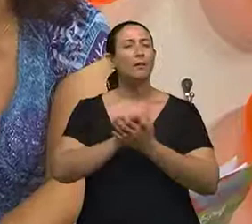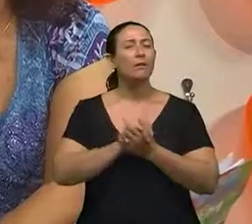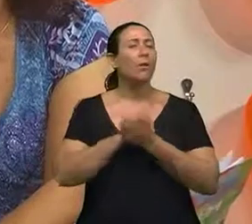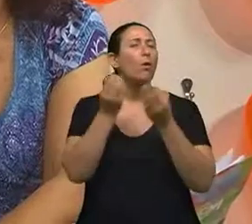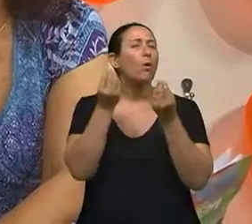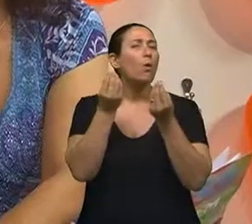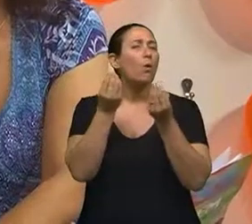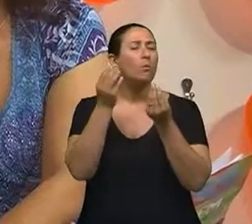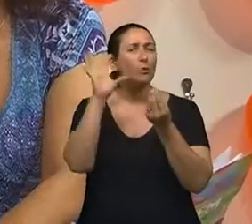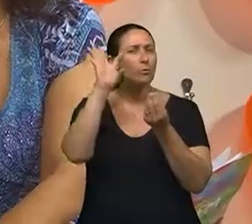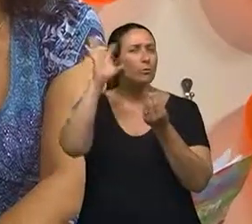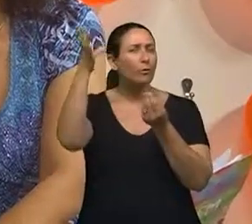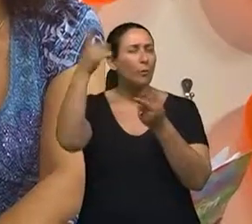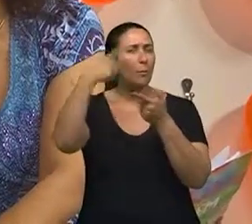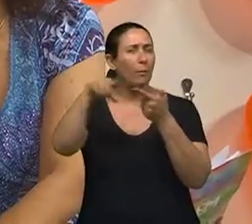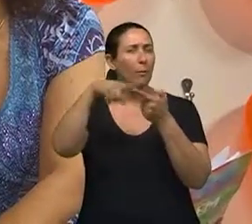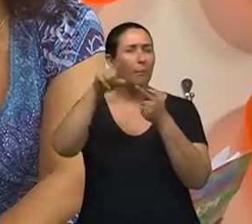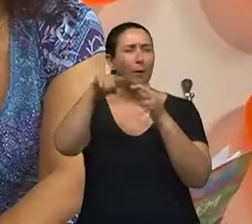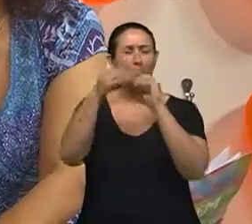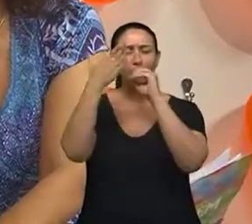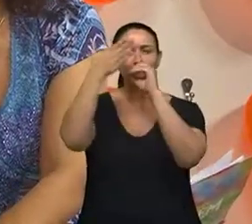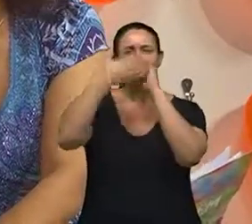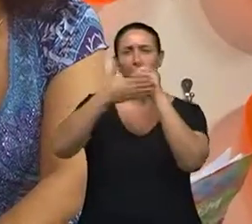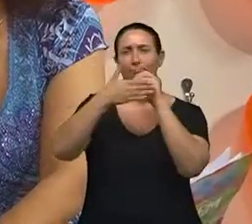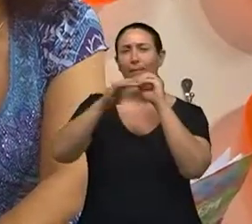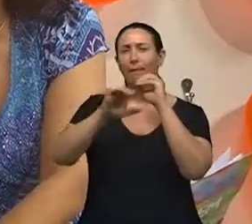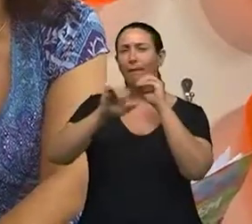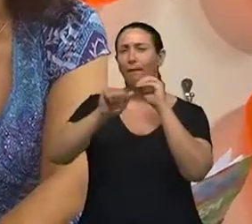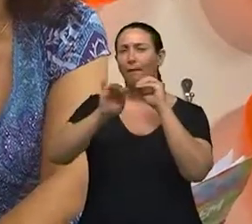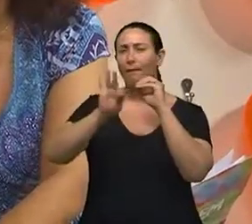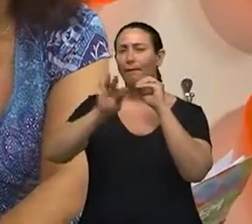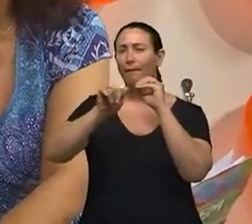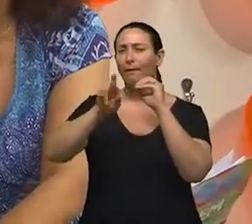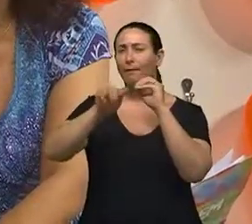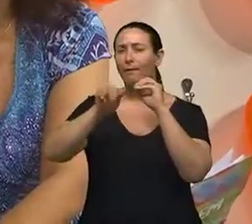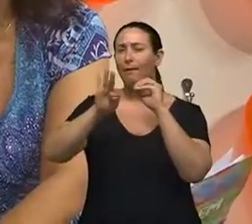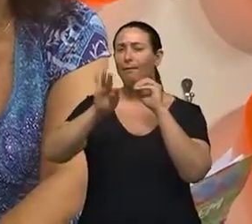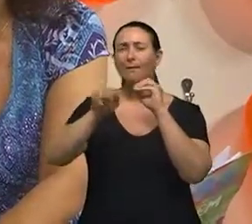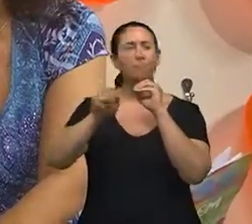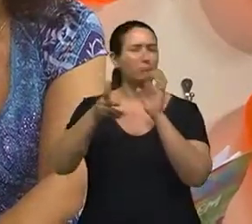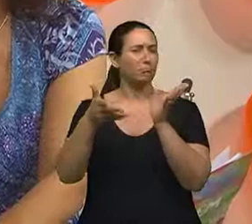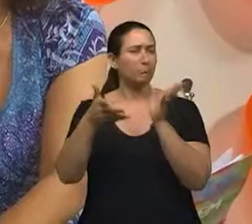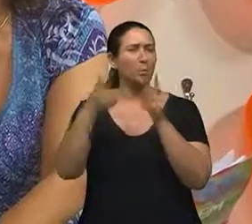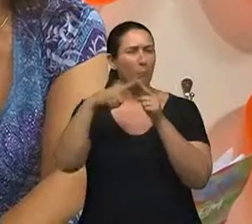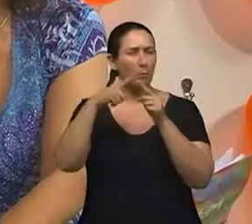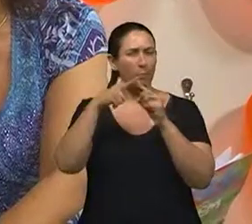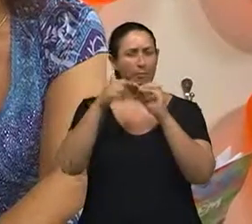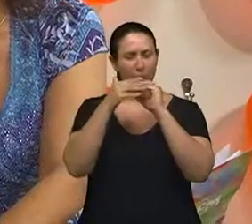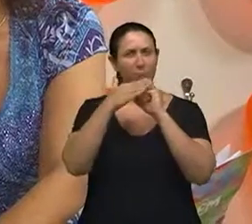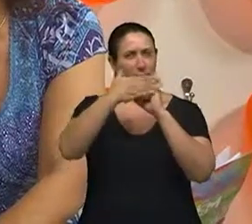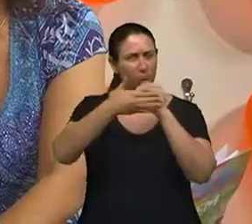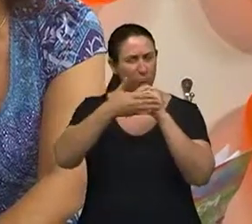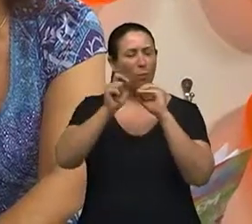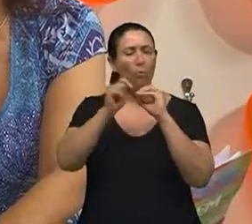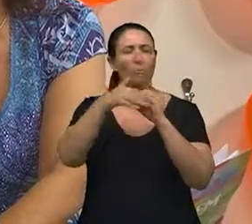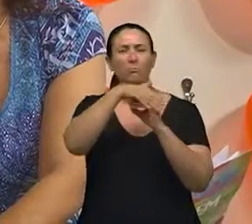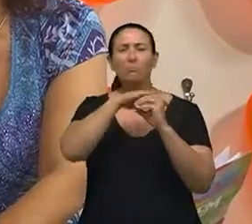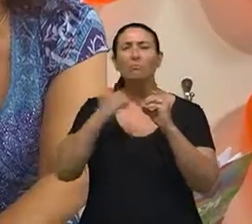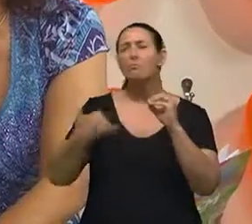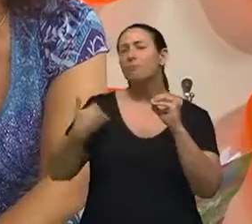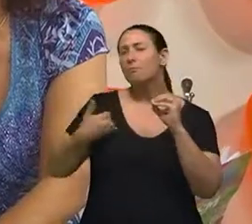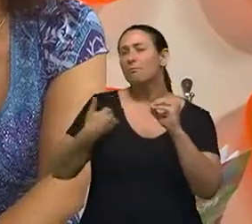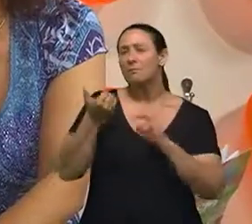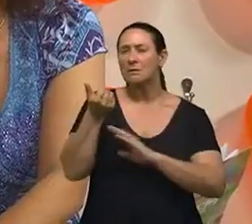tratar a catarata, a principal causa da cegueira? Quais os problemas relacionados à retina após os 60